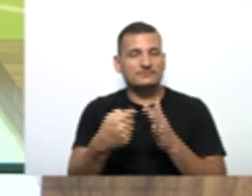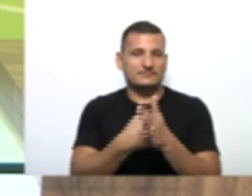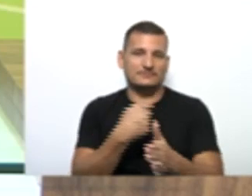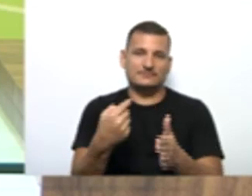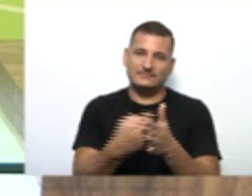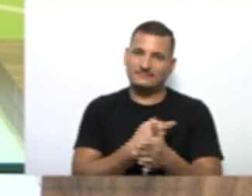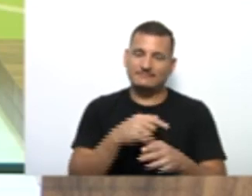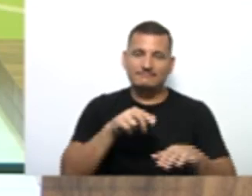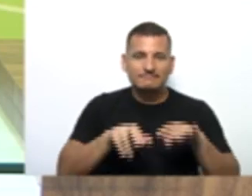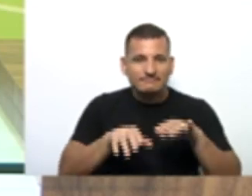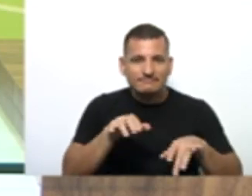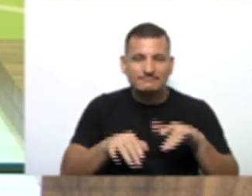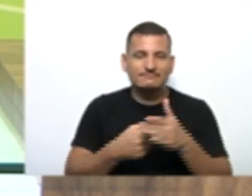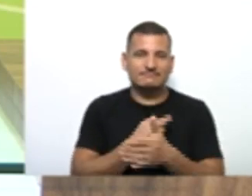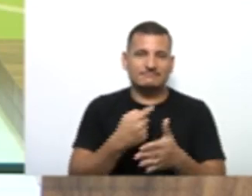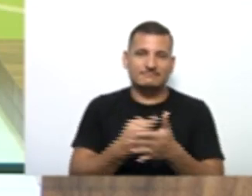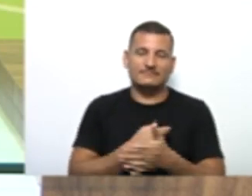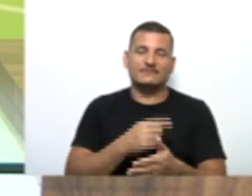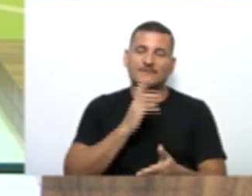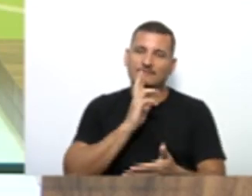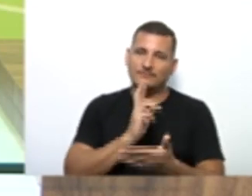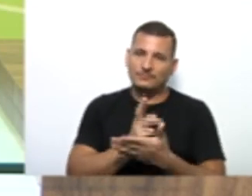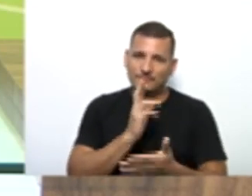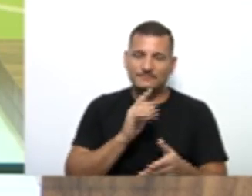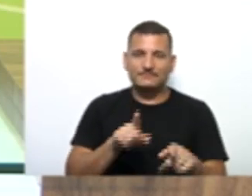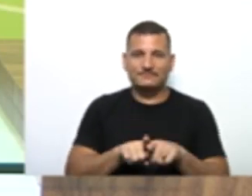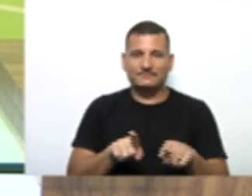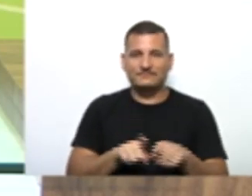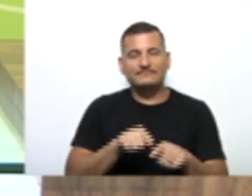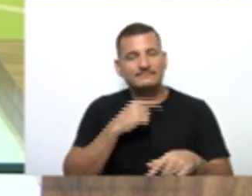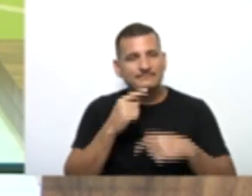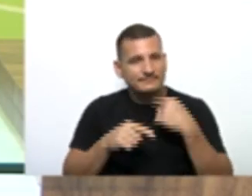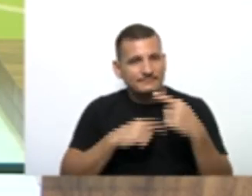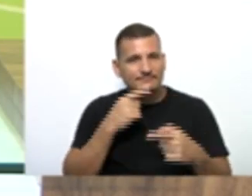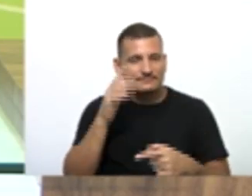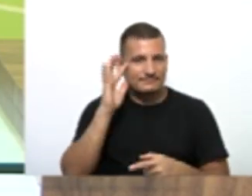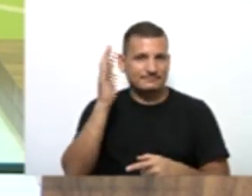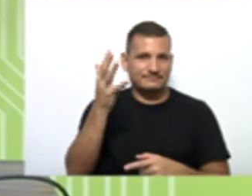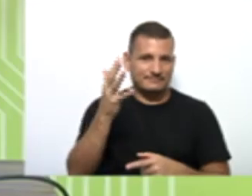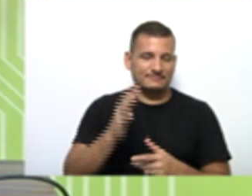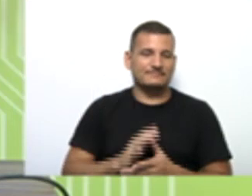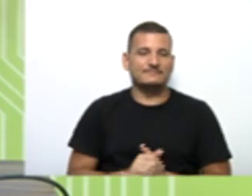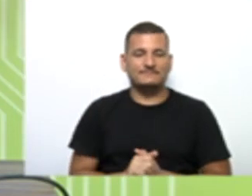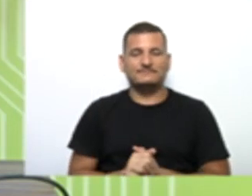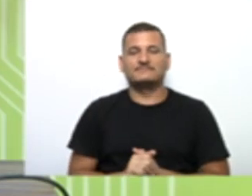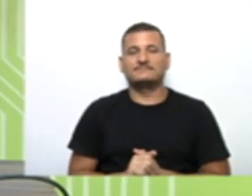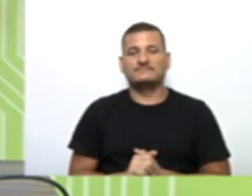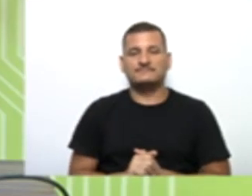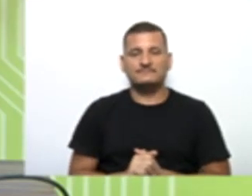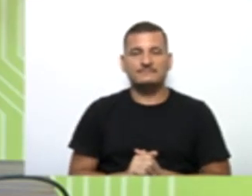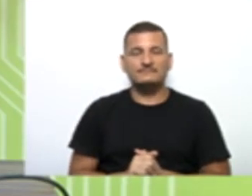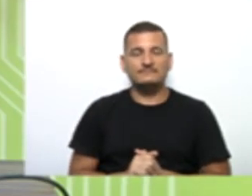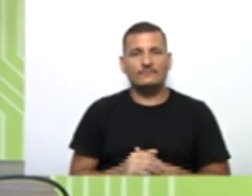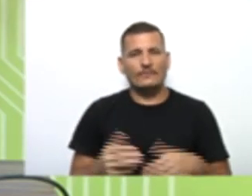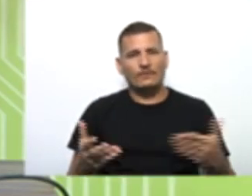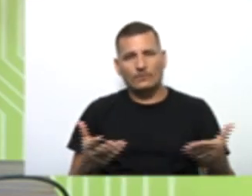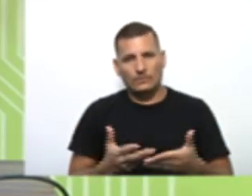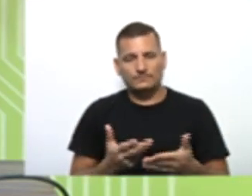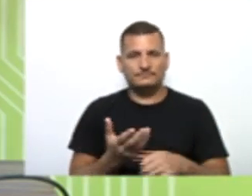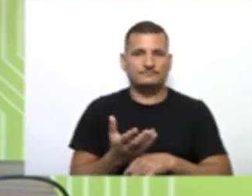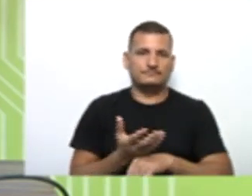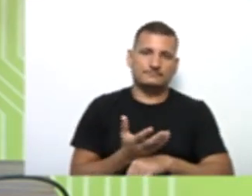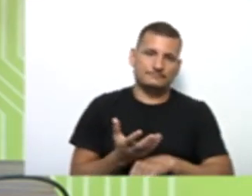perguntas, né, e que nós possamos responder juntos e tirar todas as dúvidas de vocês. Nós vamos trabalhar com a disciplina